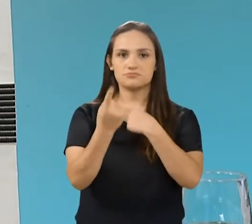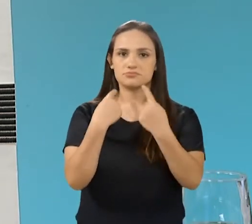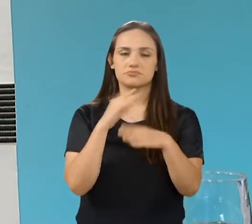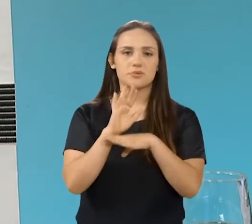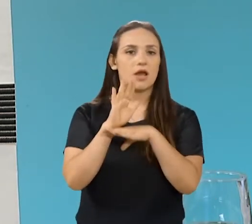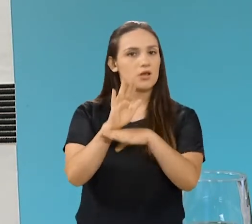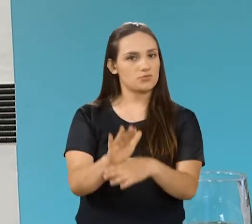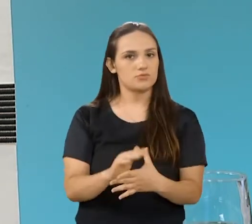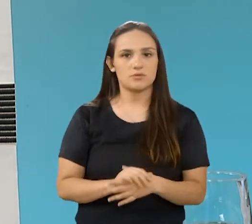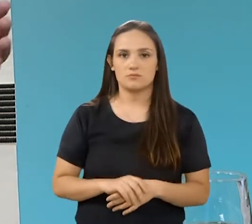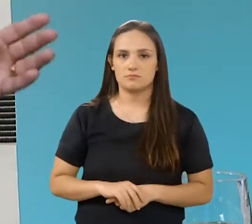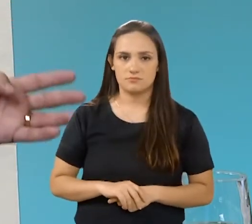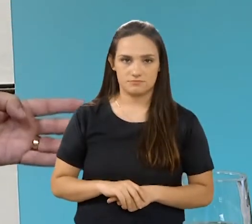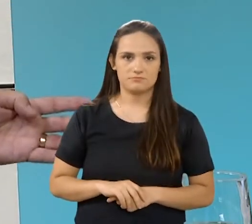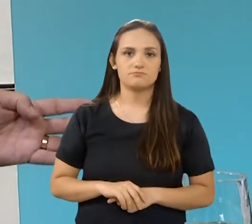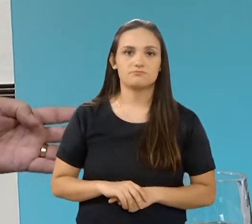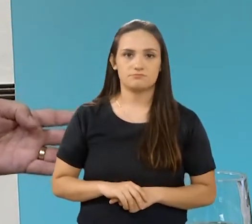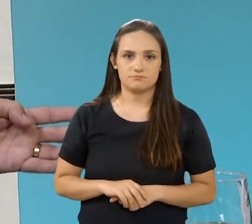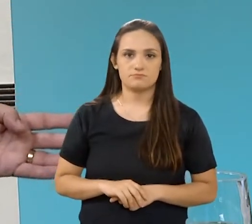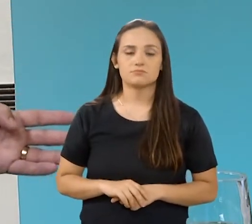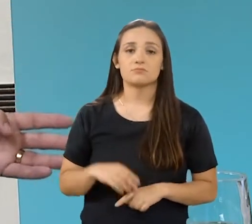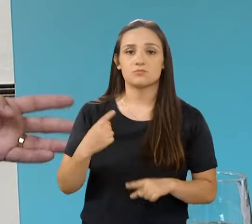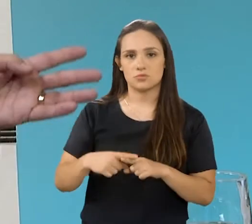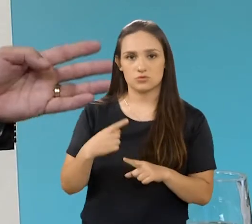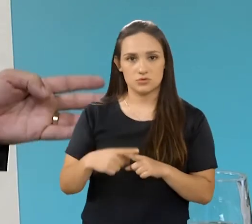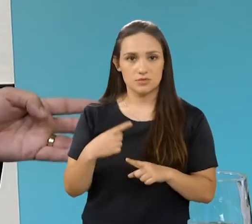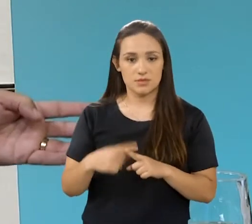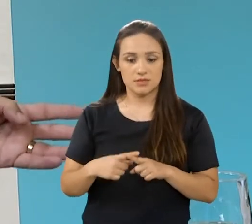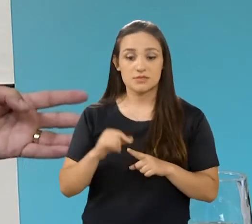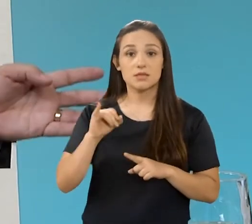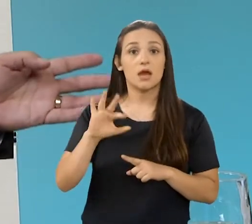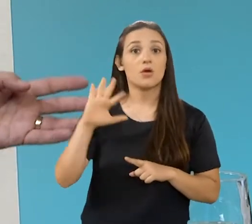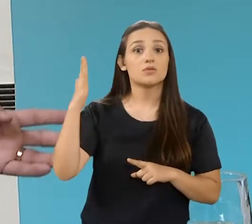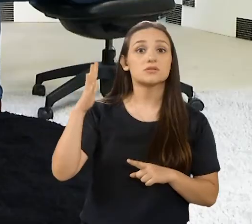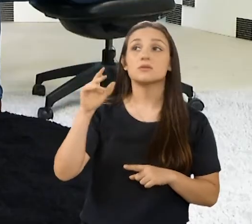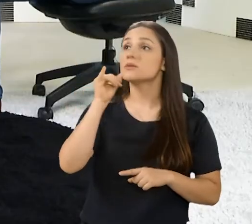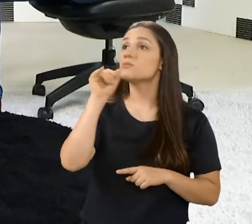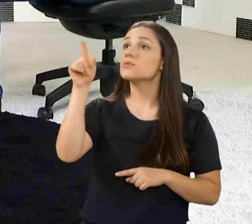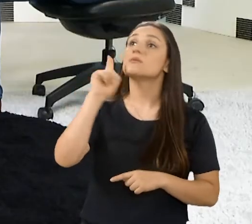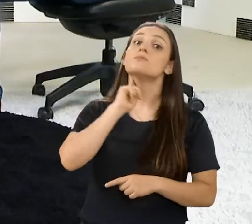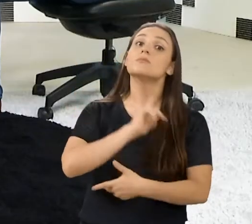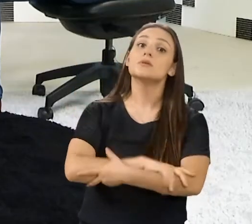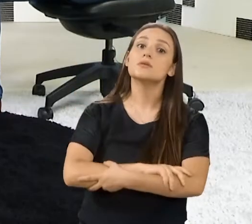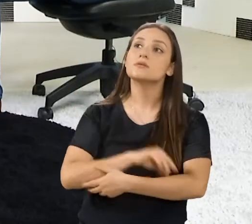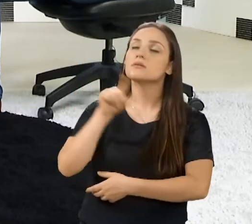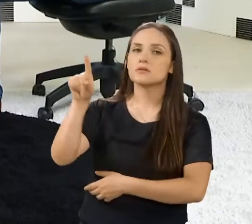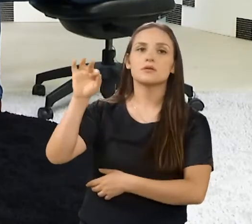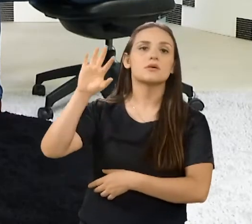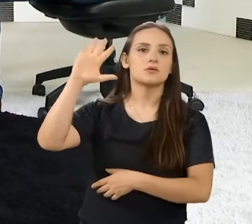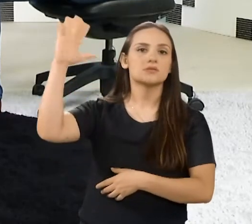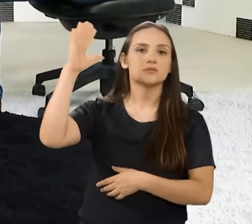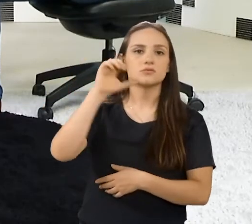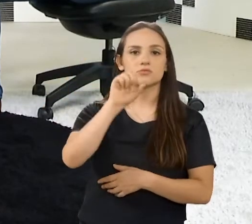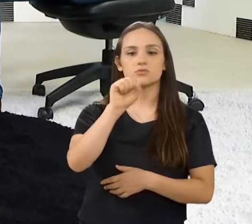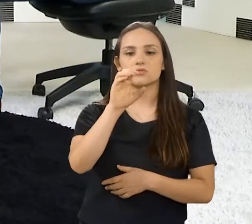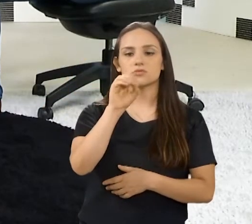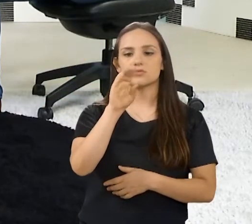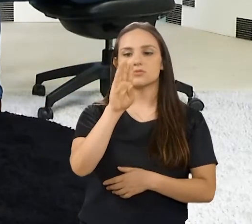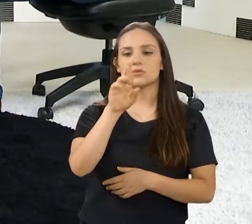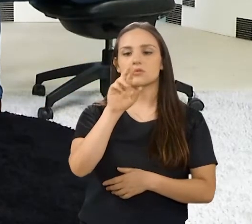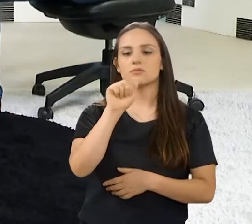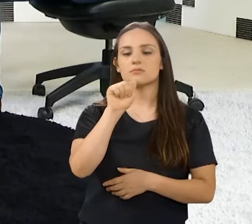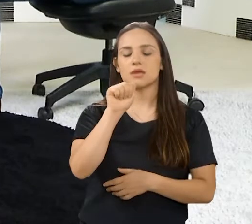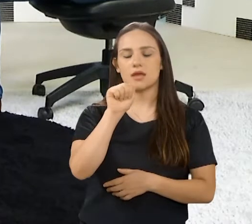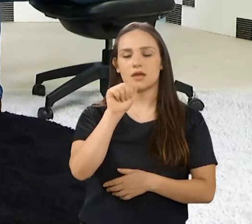acontece um episódio que a gente também consegue atendê-los, no caso de Minas, por exemplo, de Sobradinho, nós mandamos bombeiros para lá.